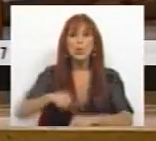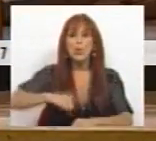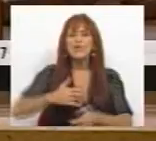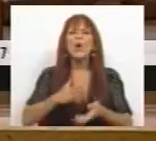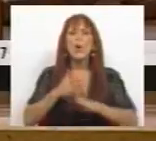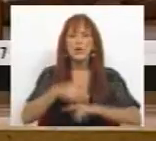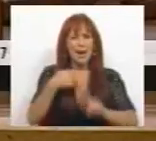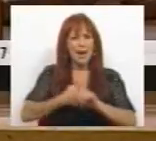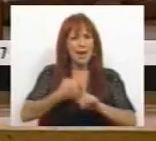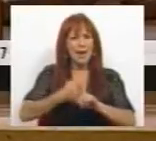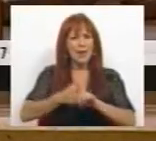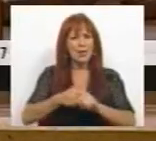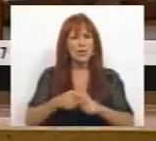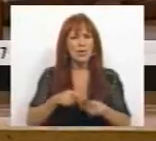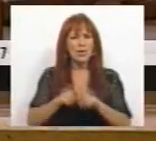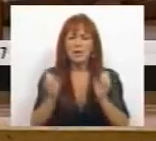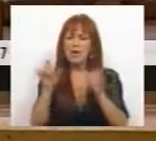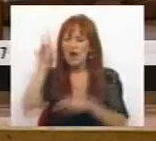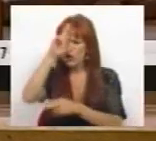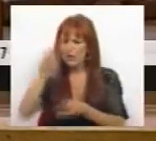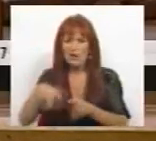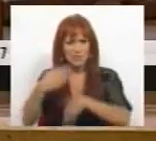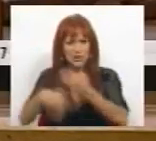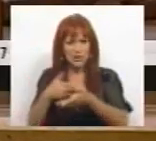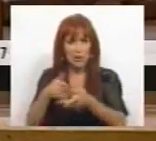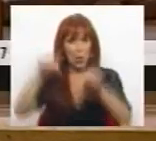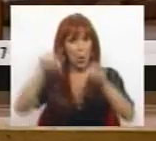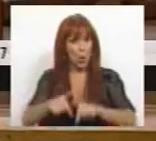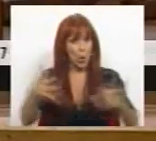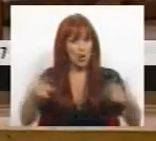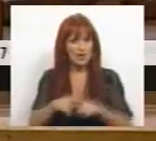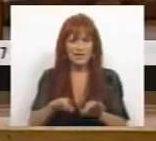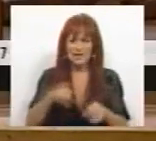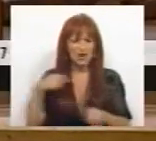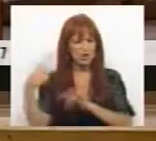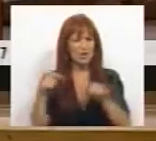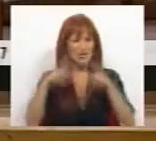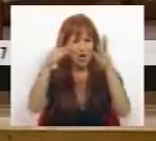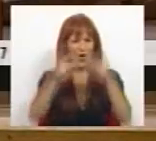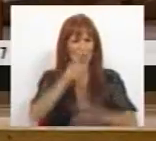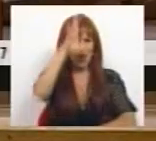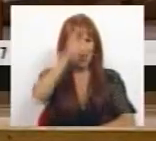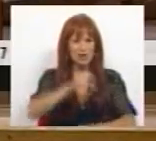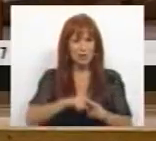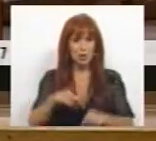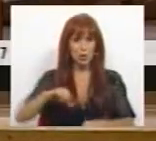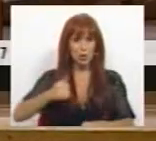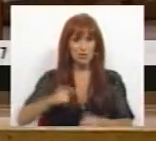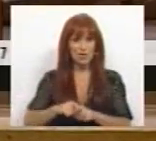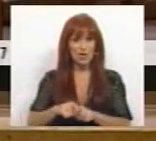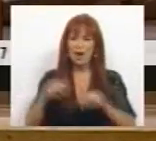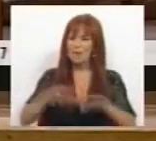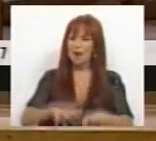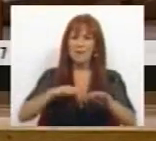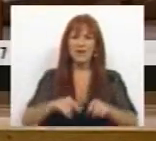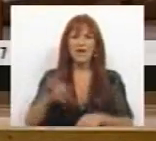verdes continuarão a lutar, a canalizar esforços e a marchar. Ainda hoje, enquanto aqui discutimos o Orçamento de Estado, os verdes estão a